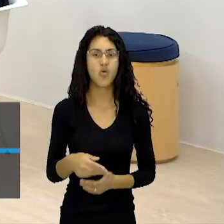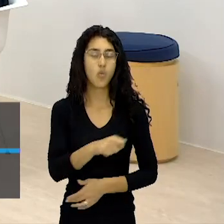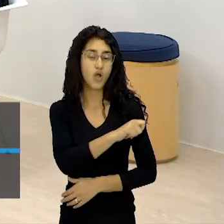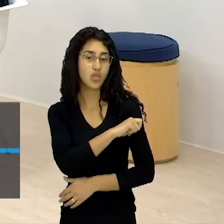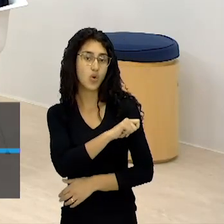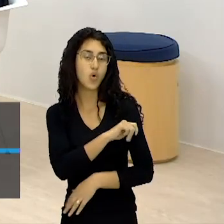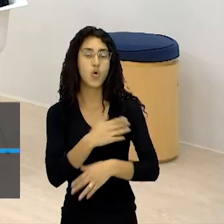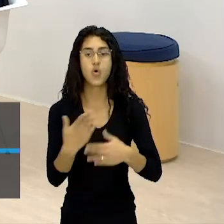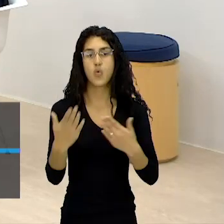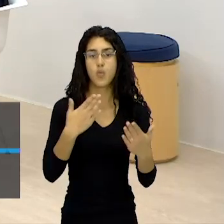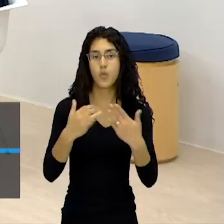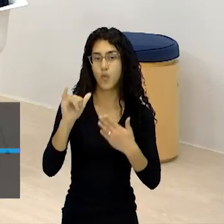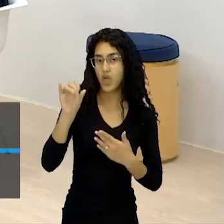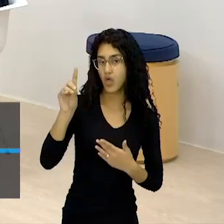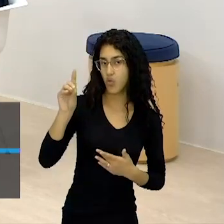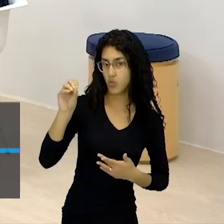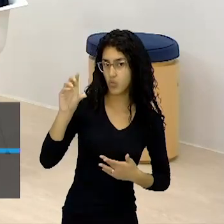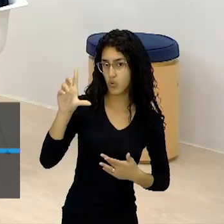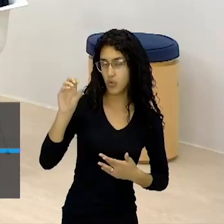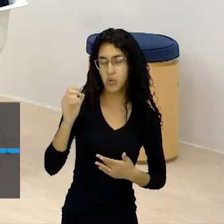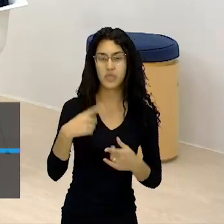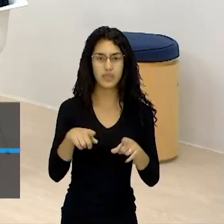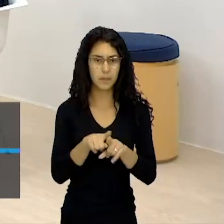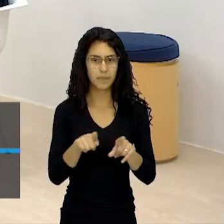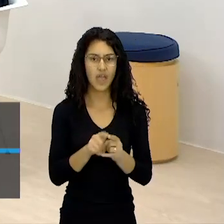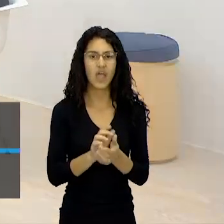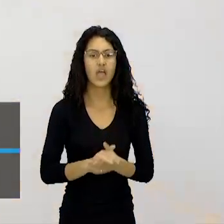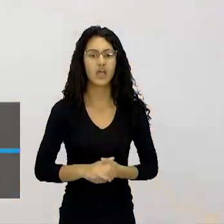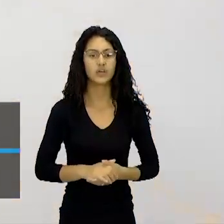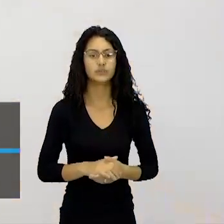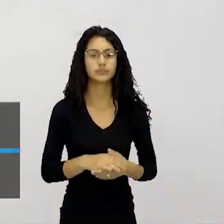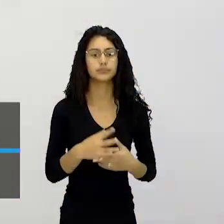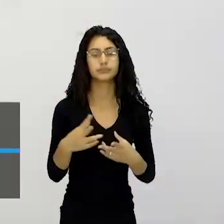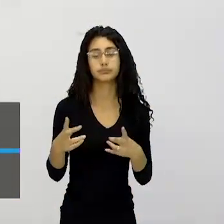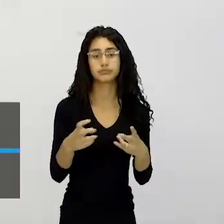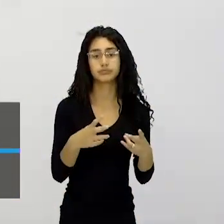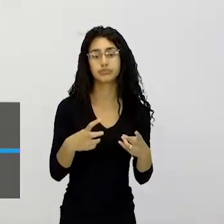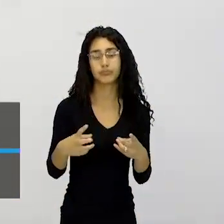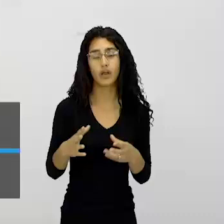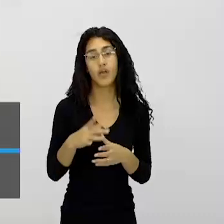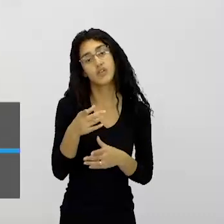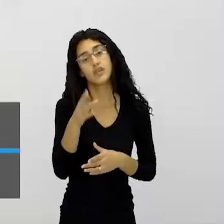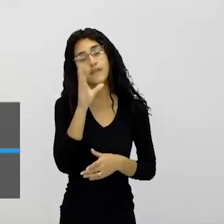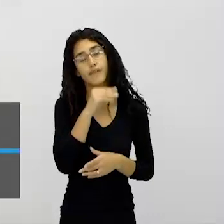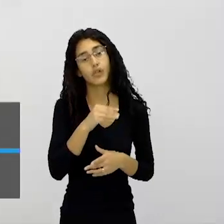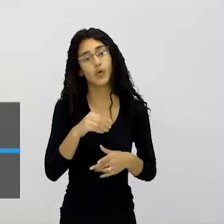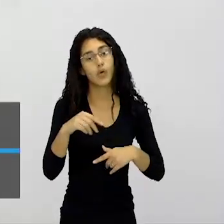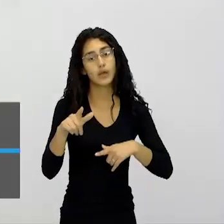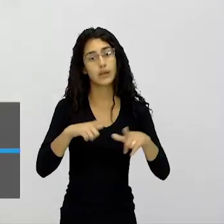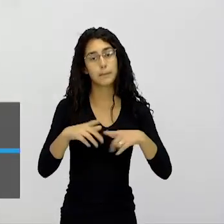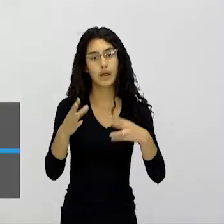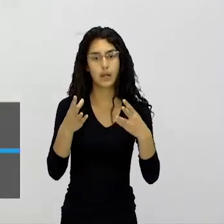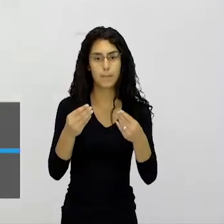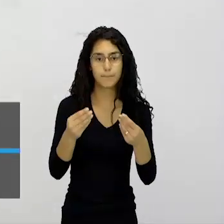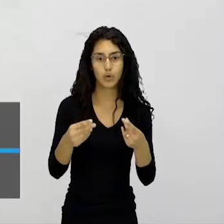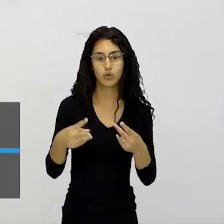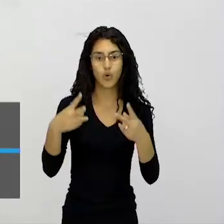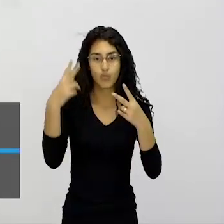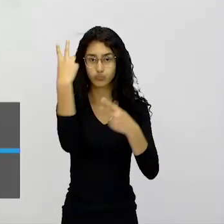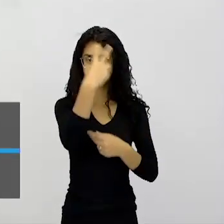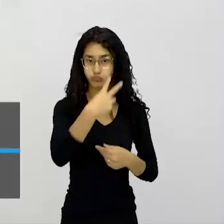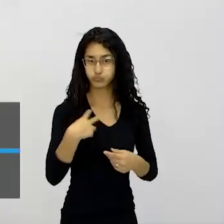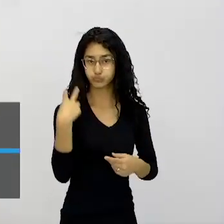que está na mídia? Como é que você vem percebendo? Você falou que trabalha muito a autoestima, né? Essa questão do visual